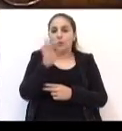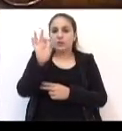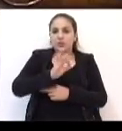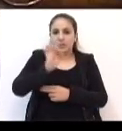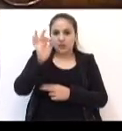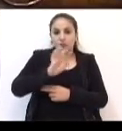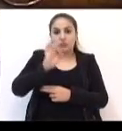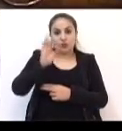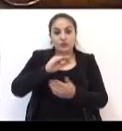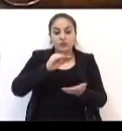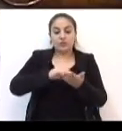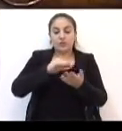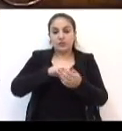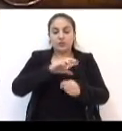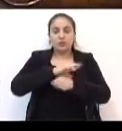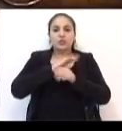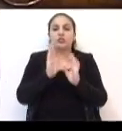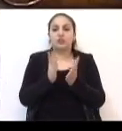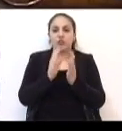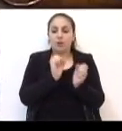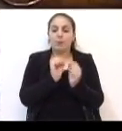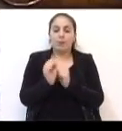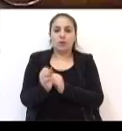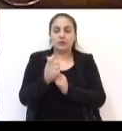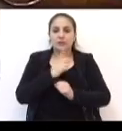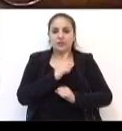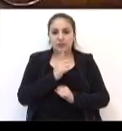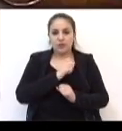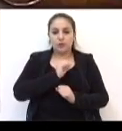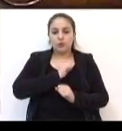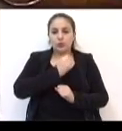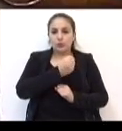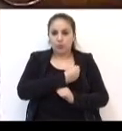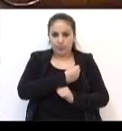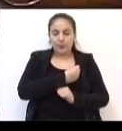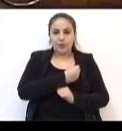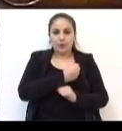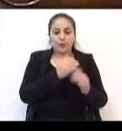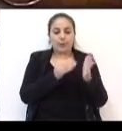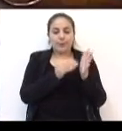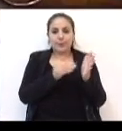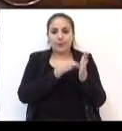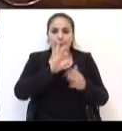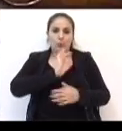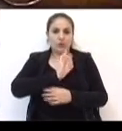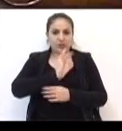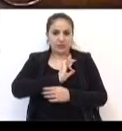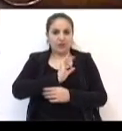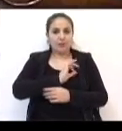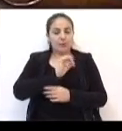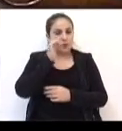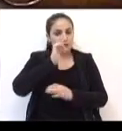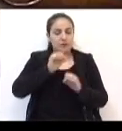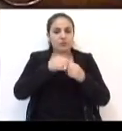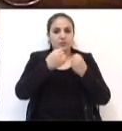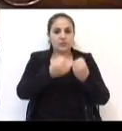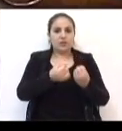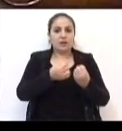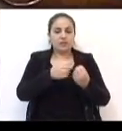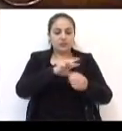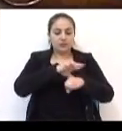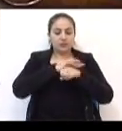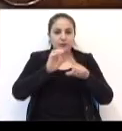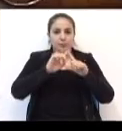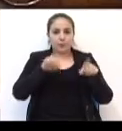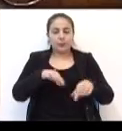de insegurança, já comportaria um número mínimo, de policiais aí para reforçar a segurança pública.